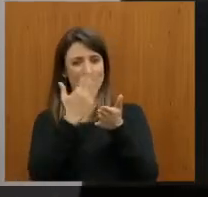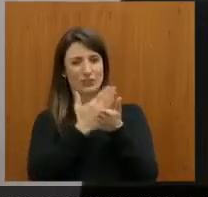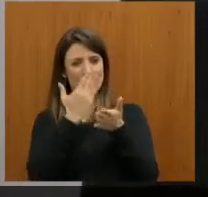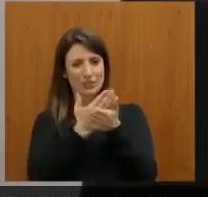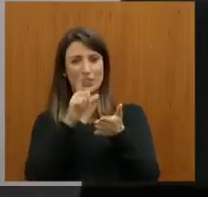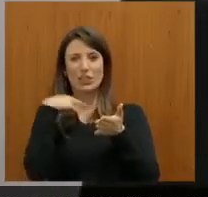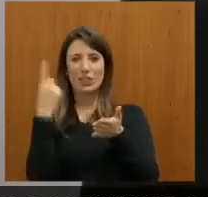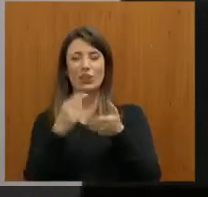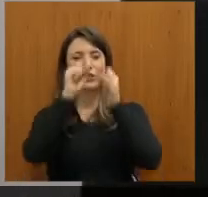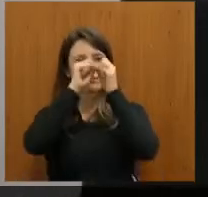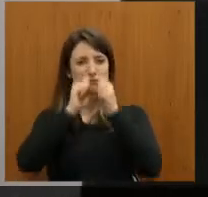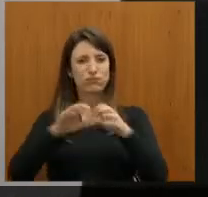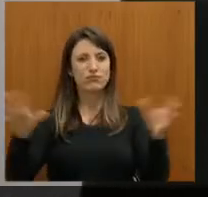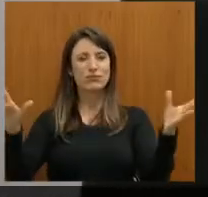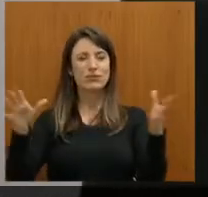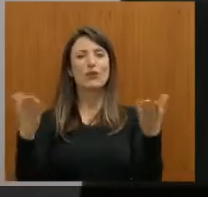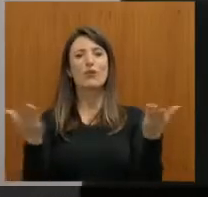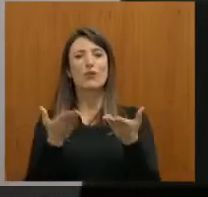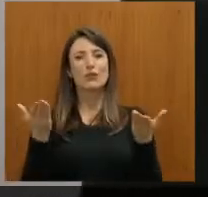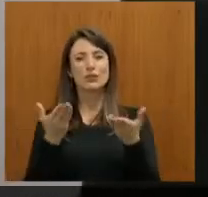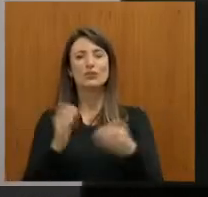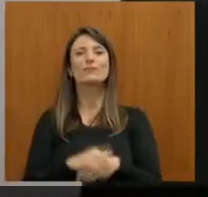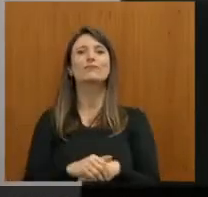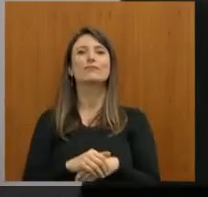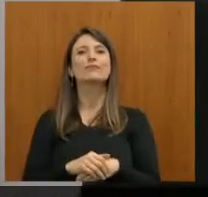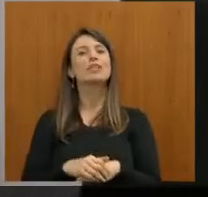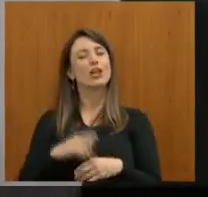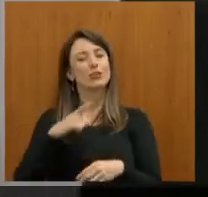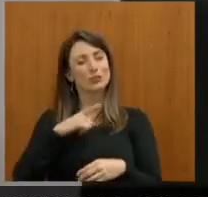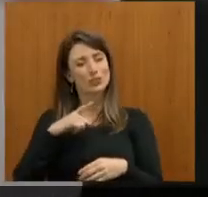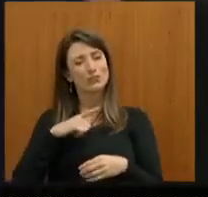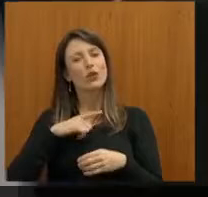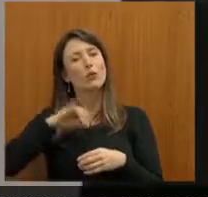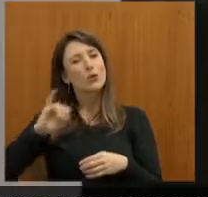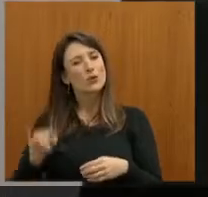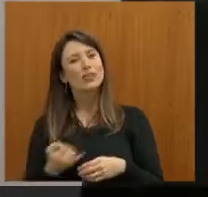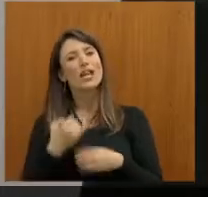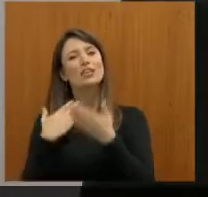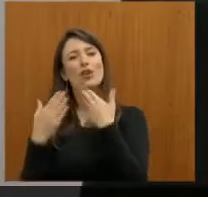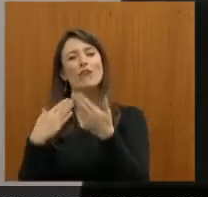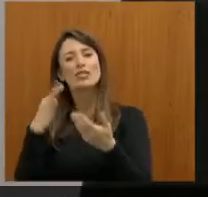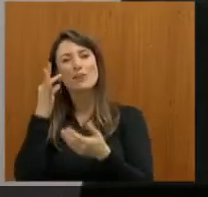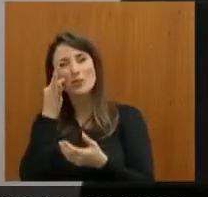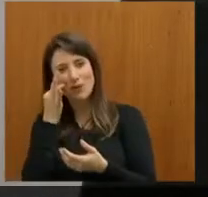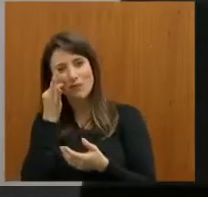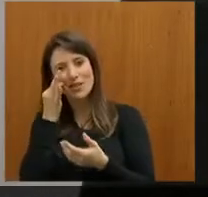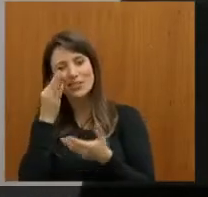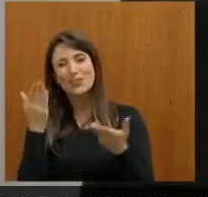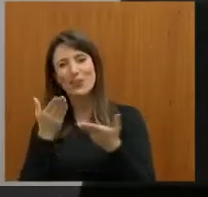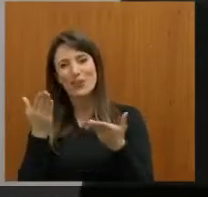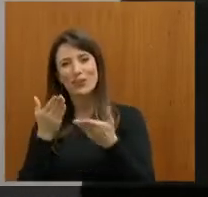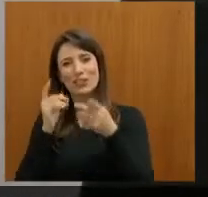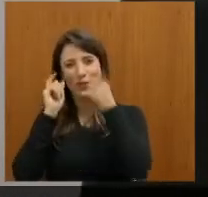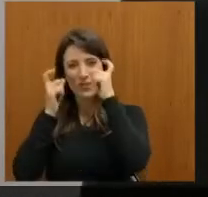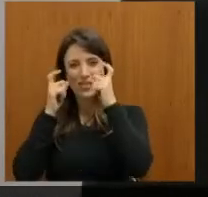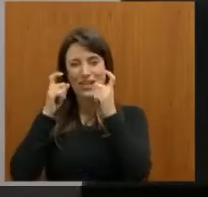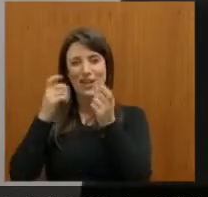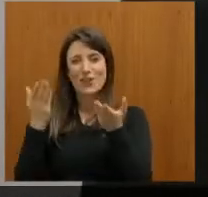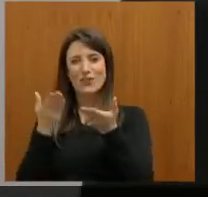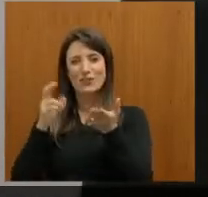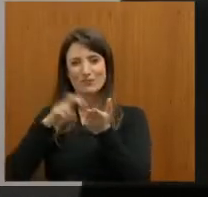inclusive lançando ela hoje aqui em pressa tive oportunidade de falar com ela pessoalmente na reunião de mais cedo e